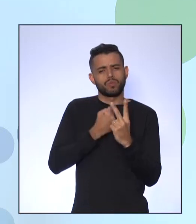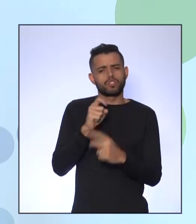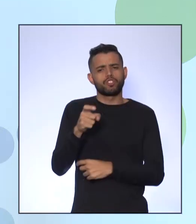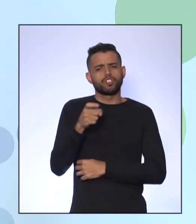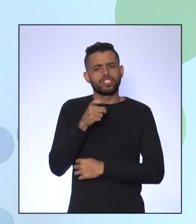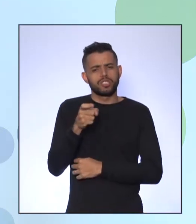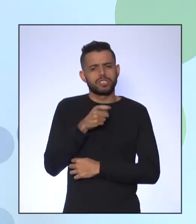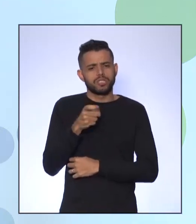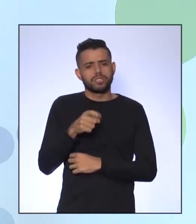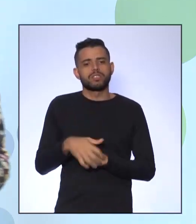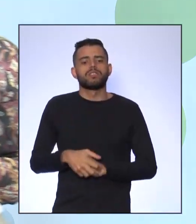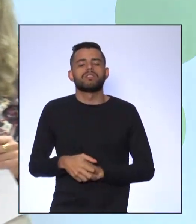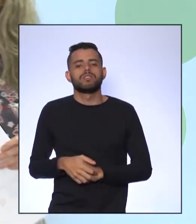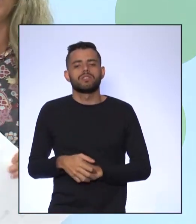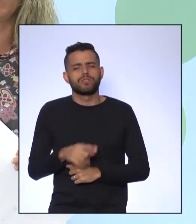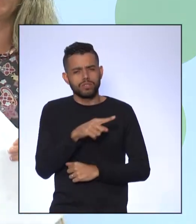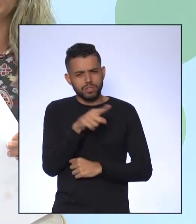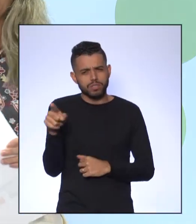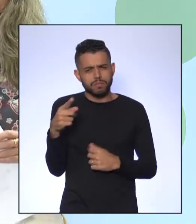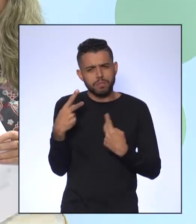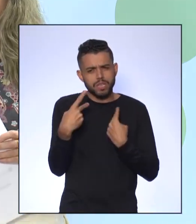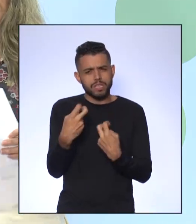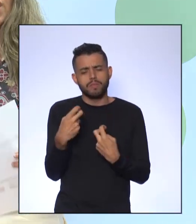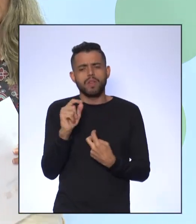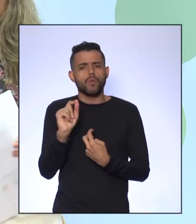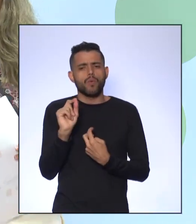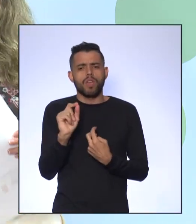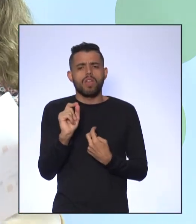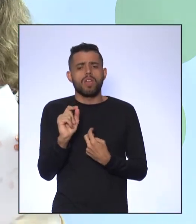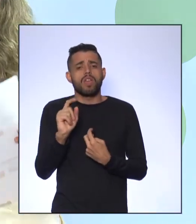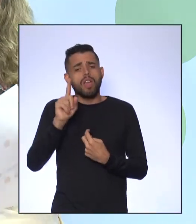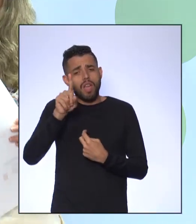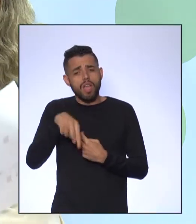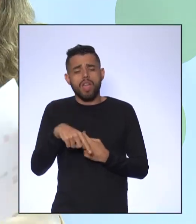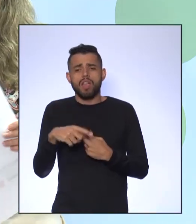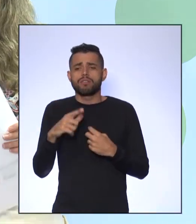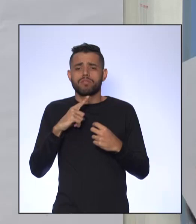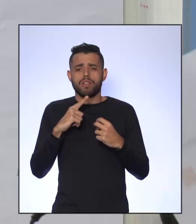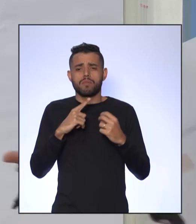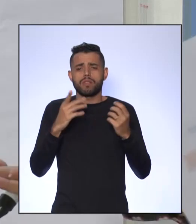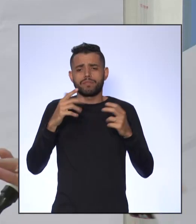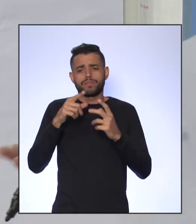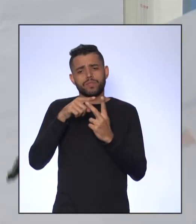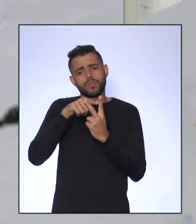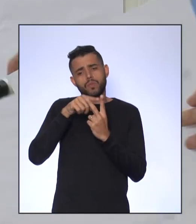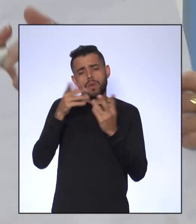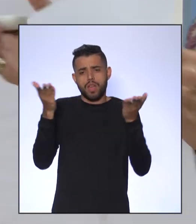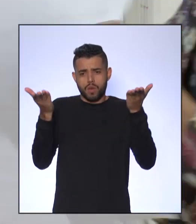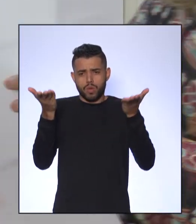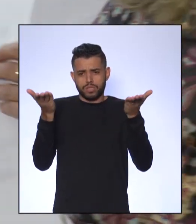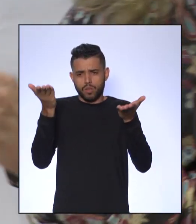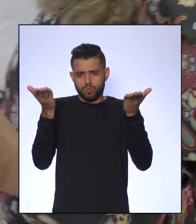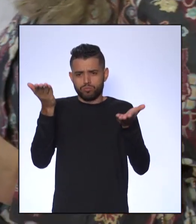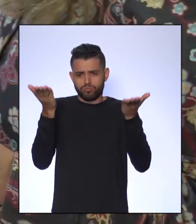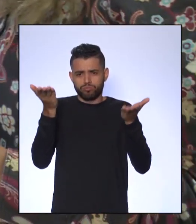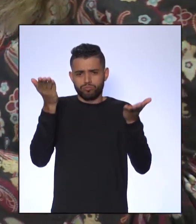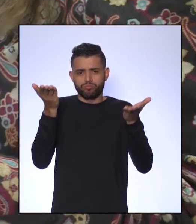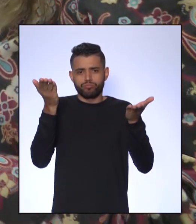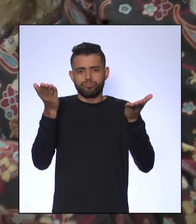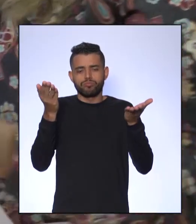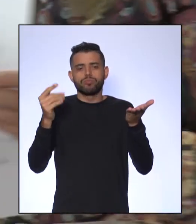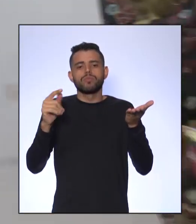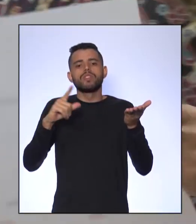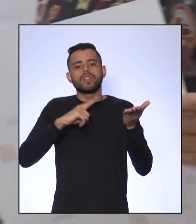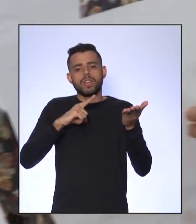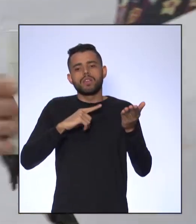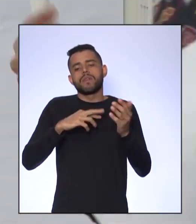relação que a gente tem aqui é uma relação que a gente tem uma equação, de primeiro grau, a gente tem aqui uma